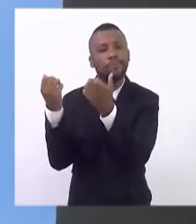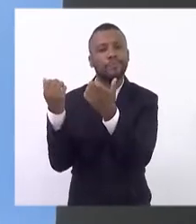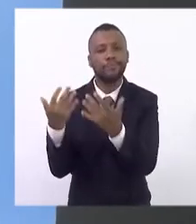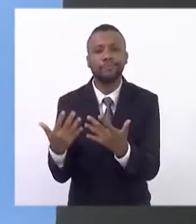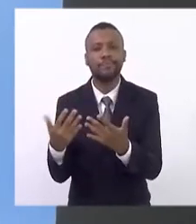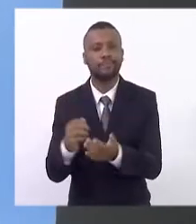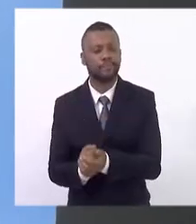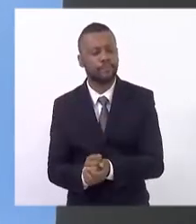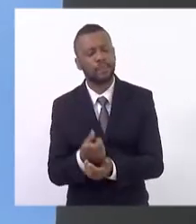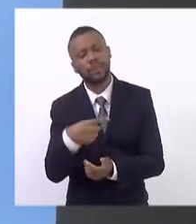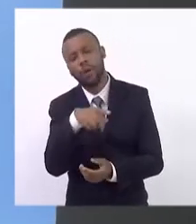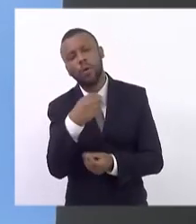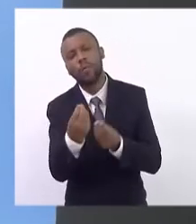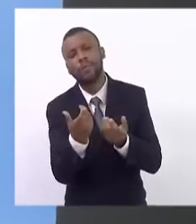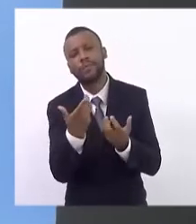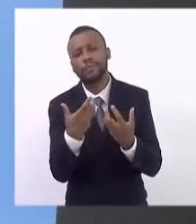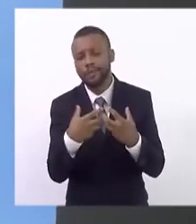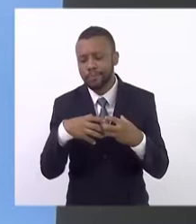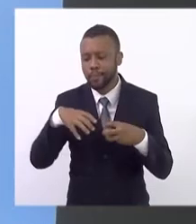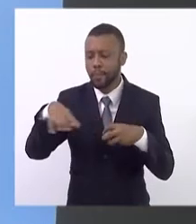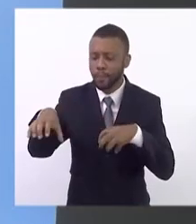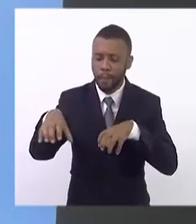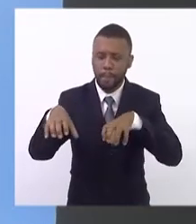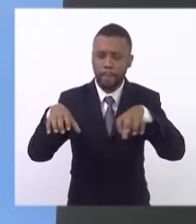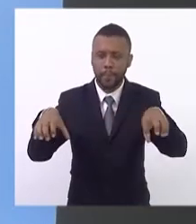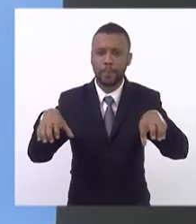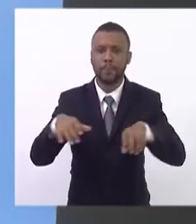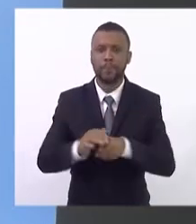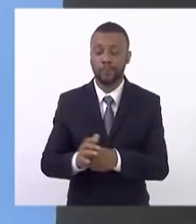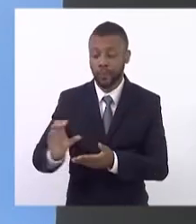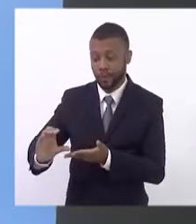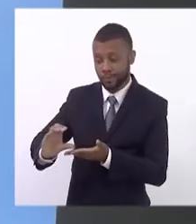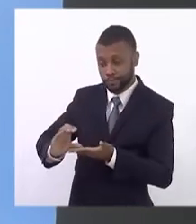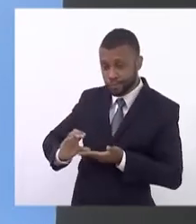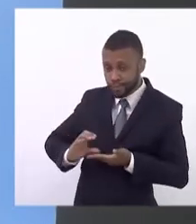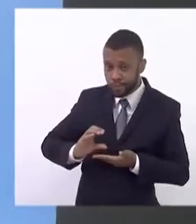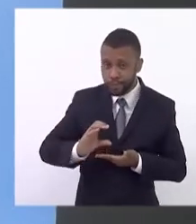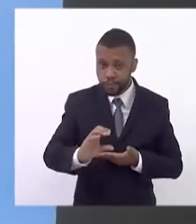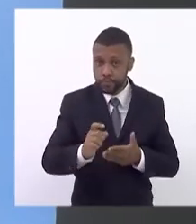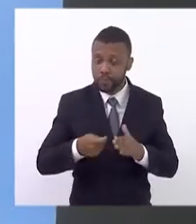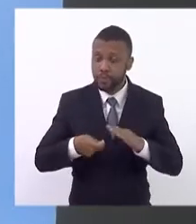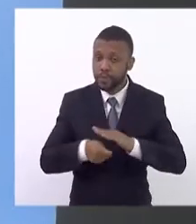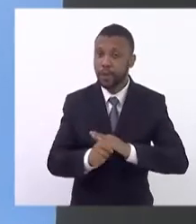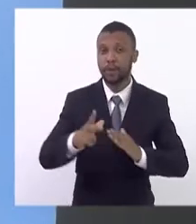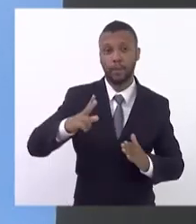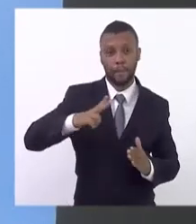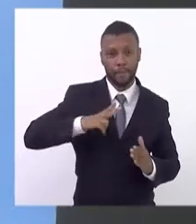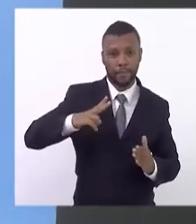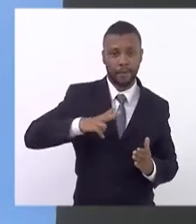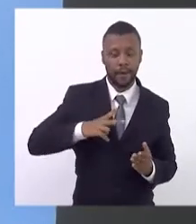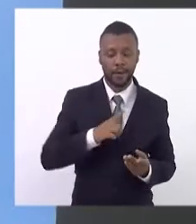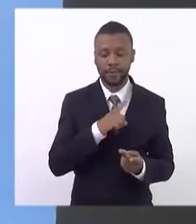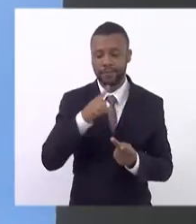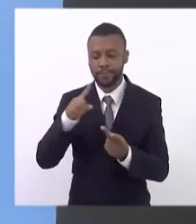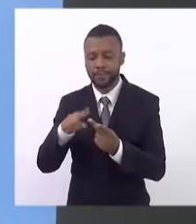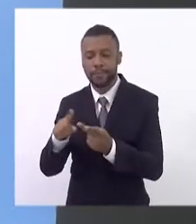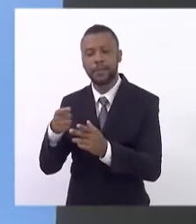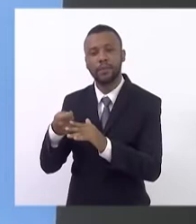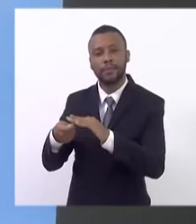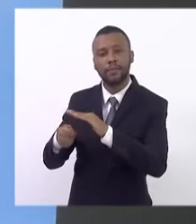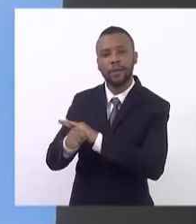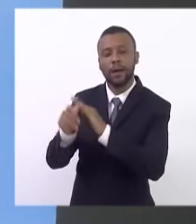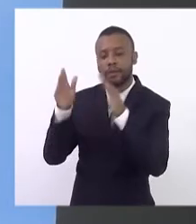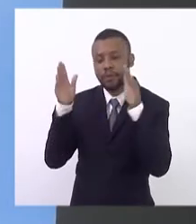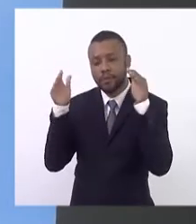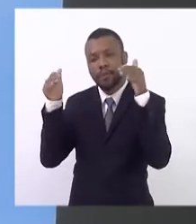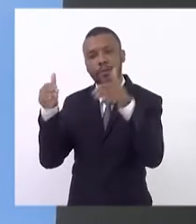vão separar o que é investimento privado do que é o investimento